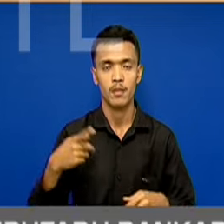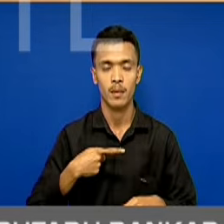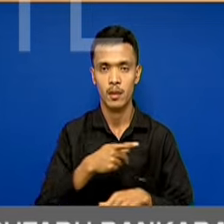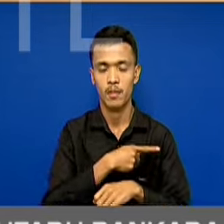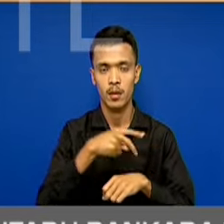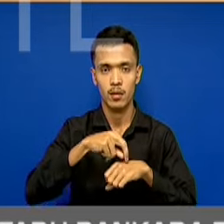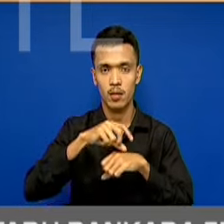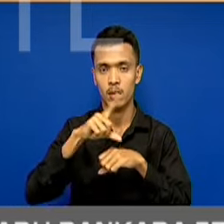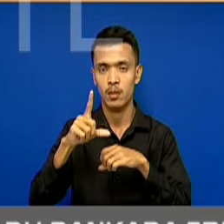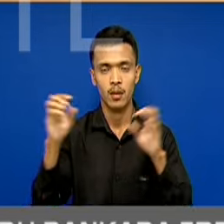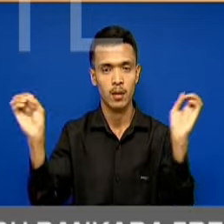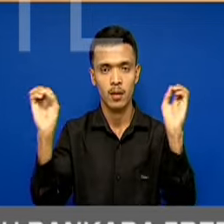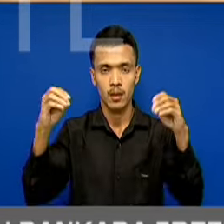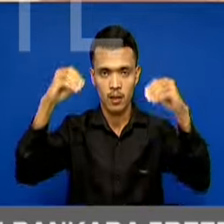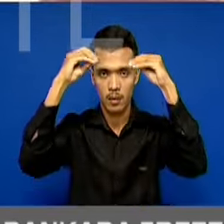educa sociedade.